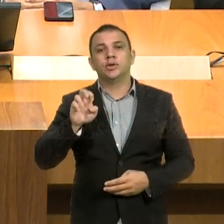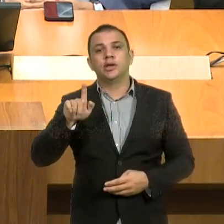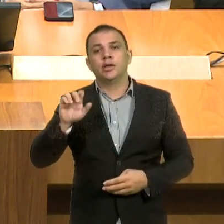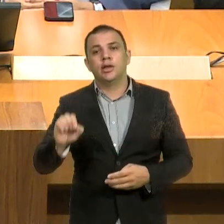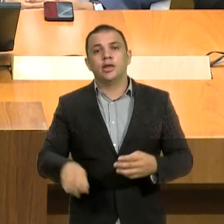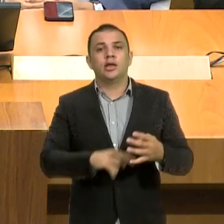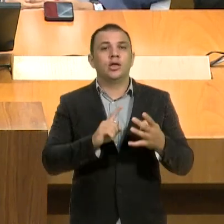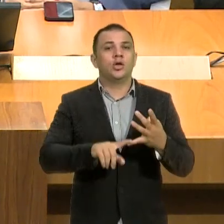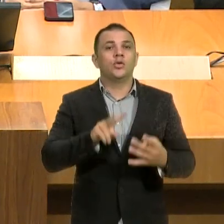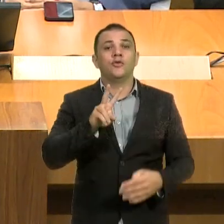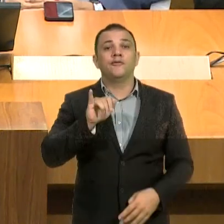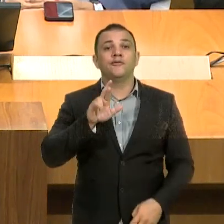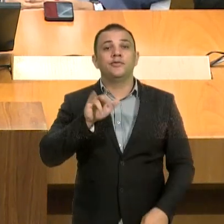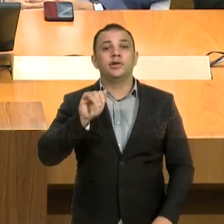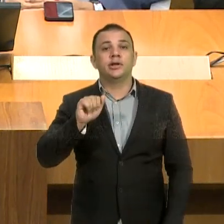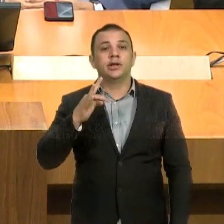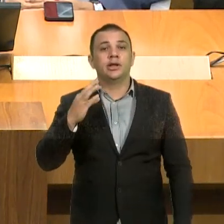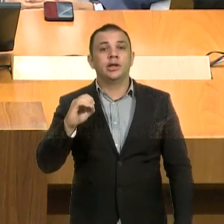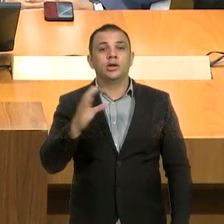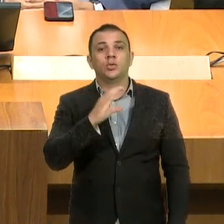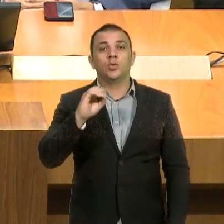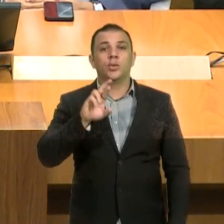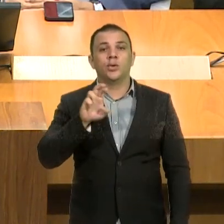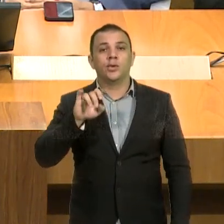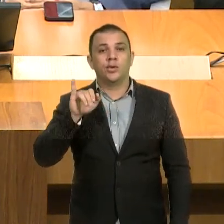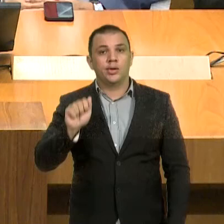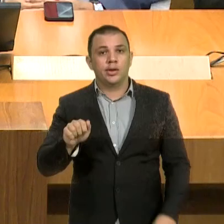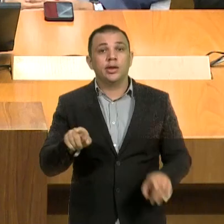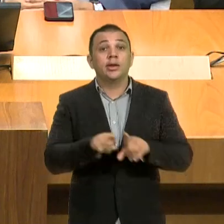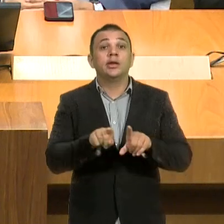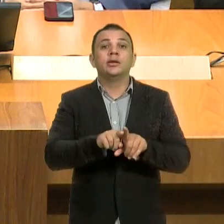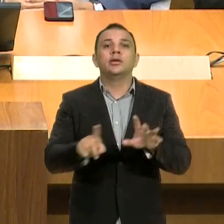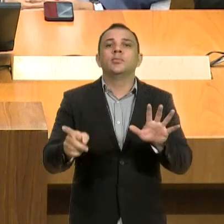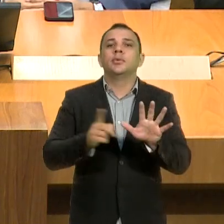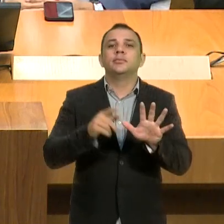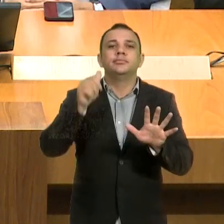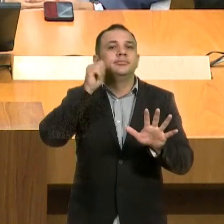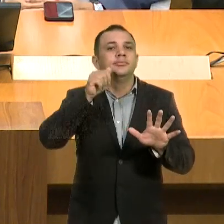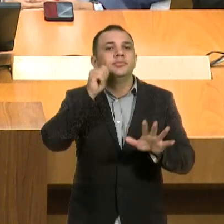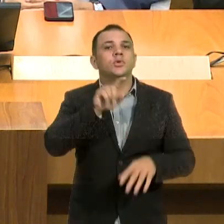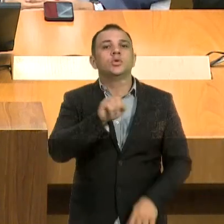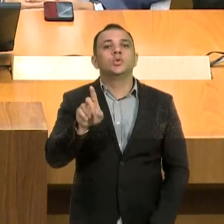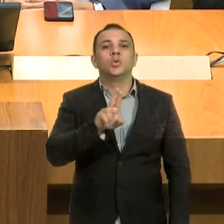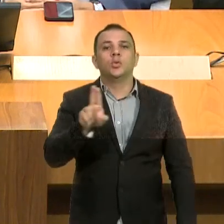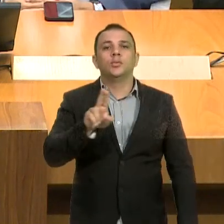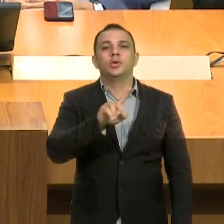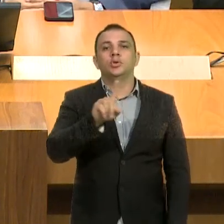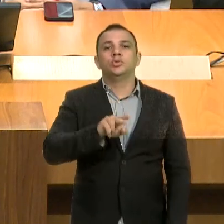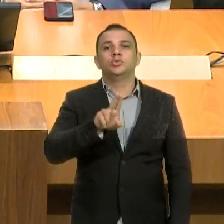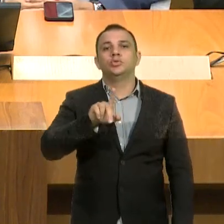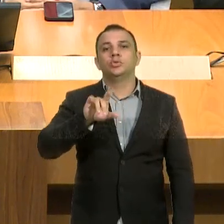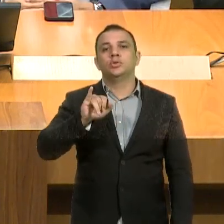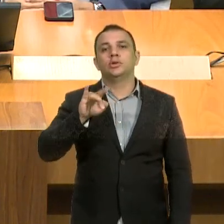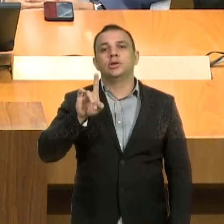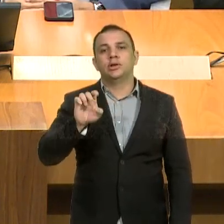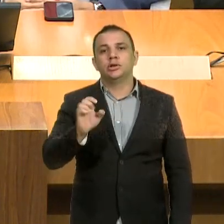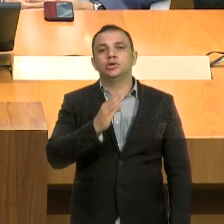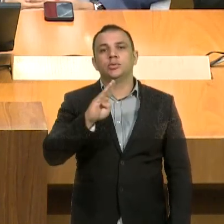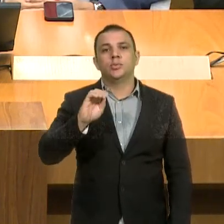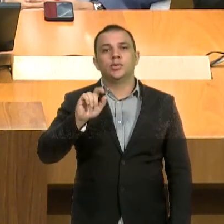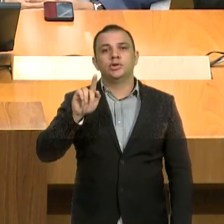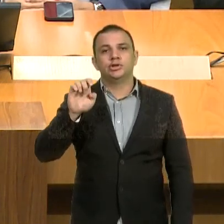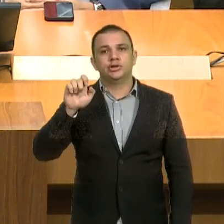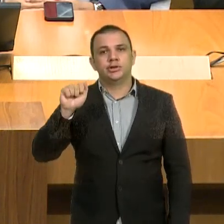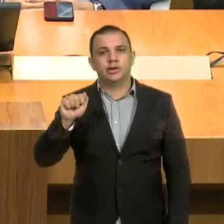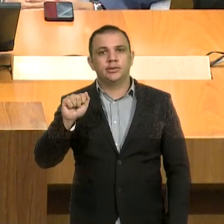alguns, e como não mencionar Zuleide Bogeia, uma das primeiras a abrir caminho para as